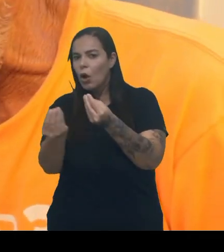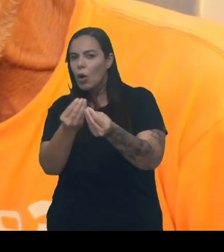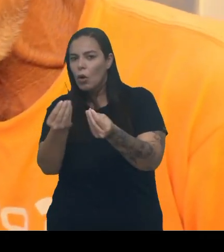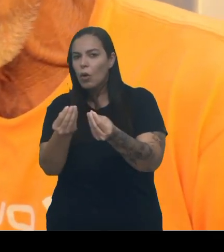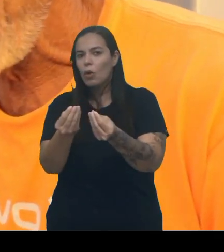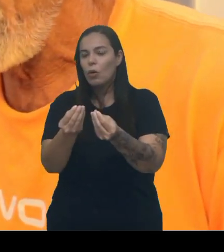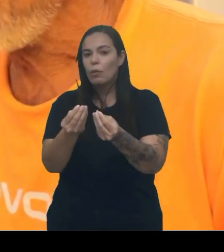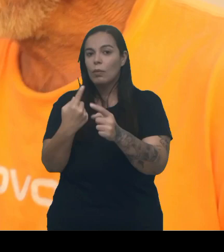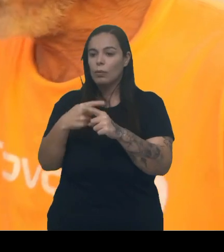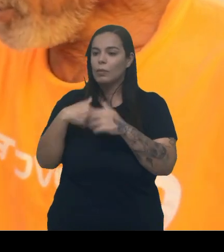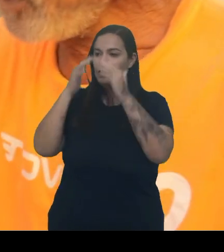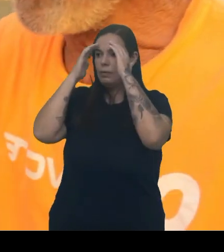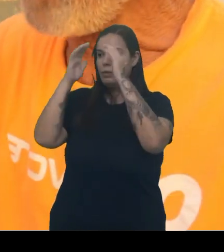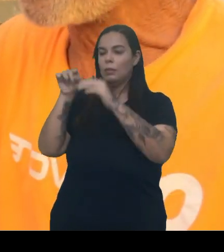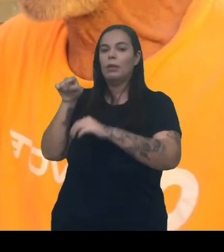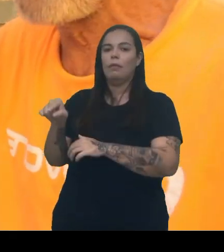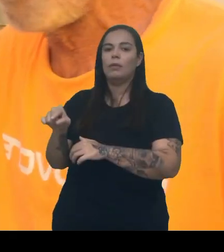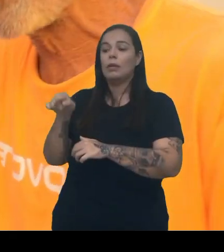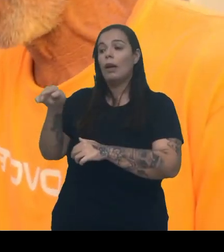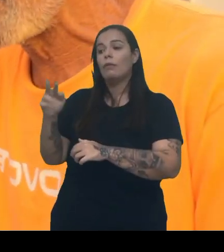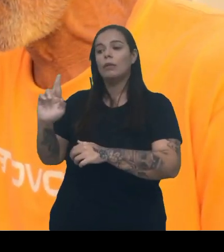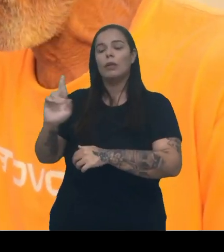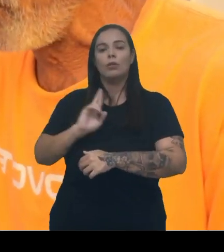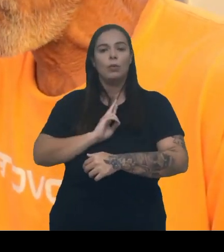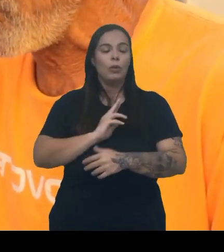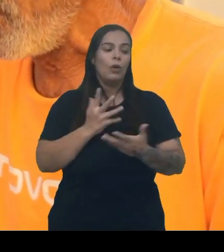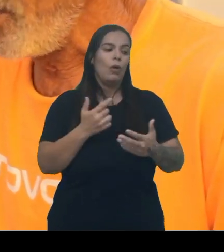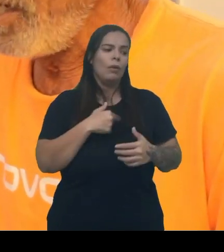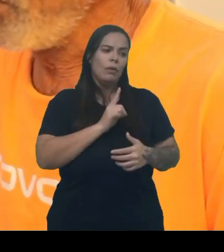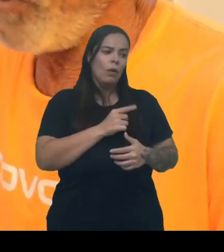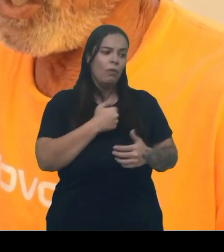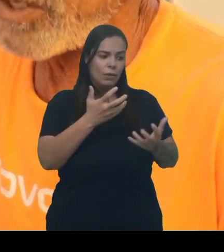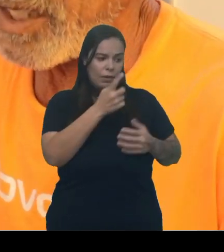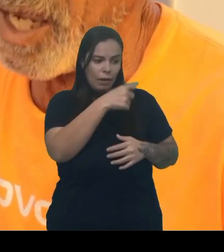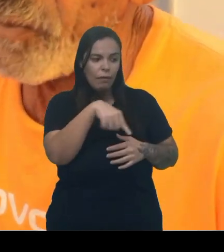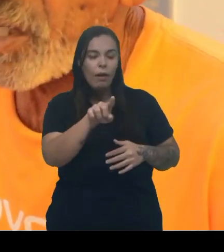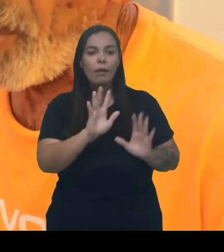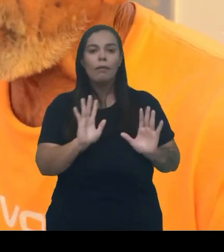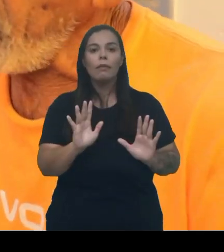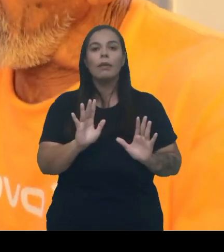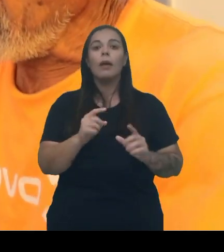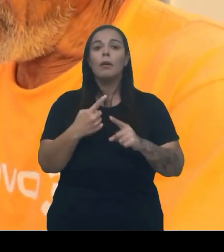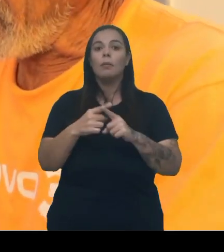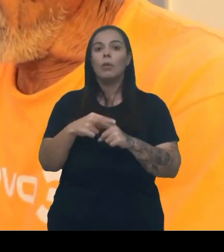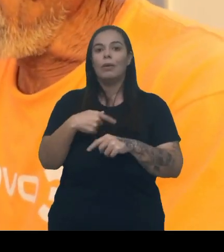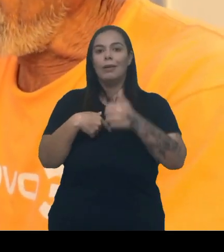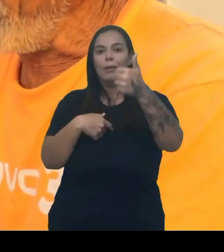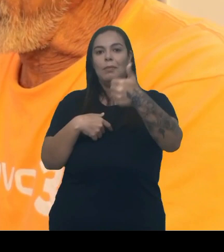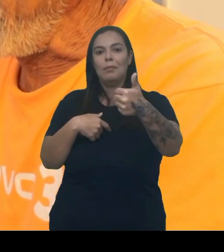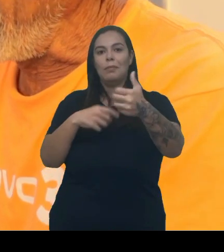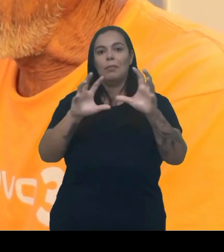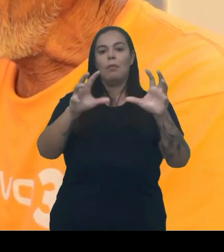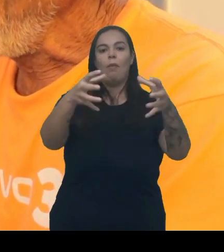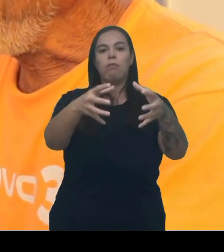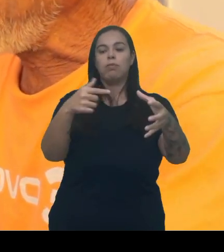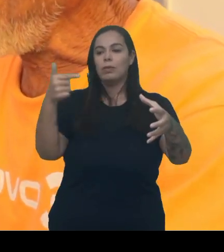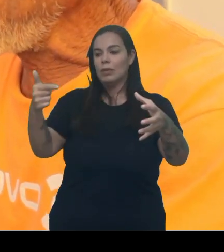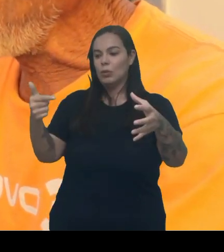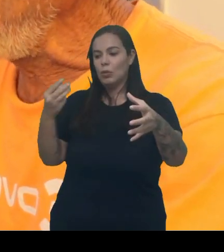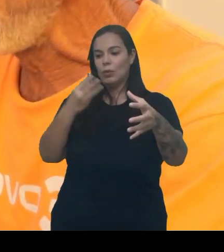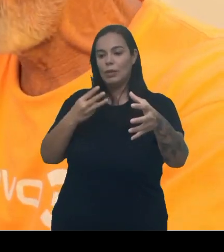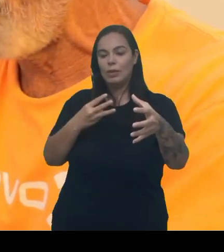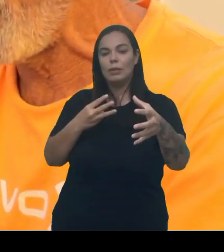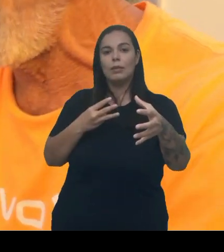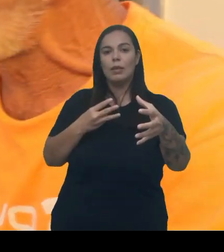por trás, porque eu tinha que respeitar você. Aí você dizer, não, Camusi, não vou não, você quer, aí você vai. Porque ele cercando como primeiro, você